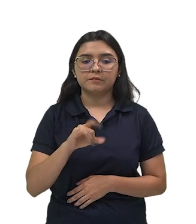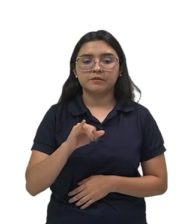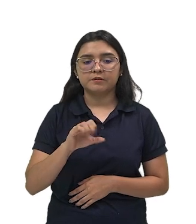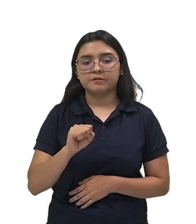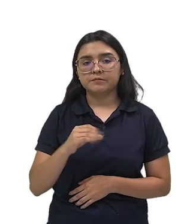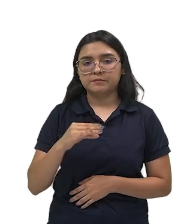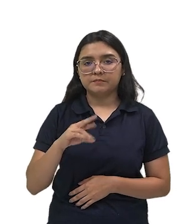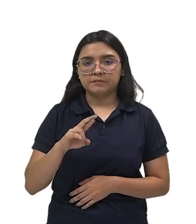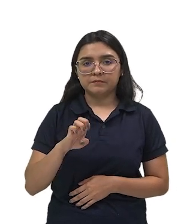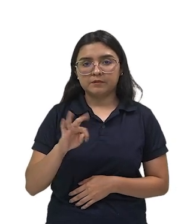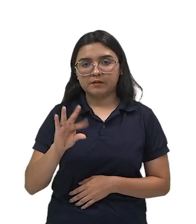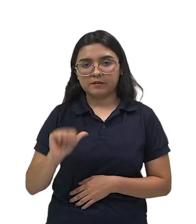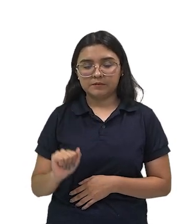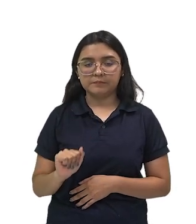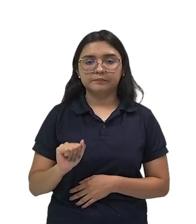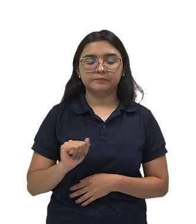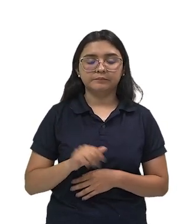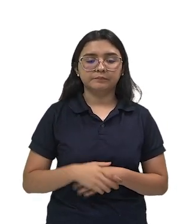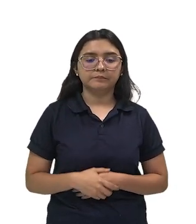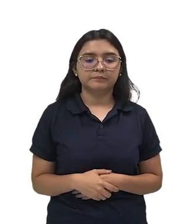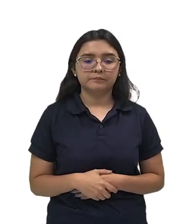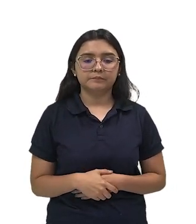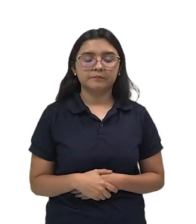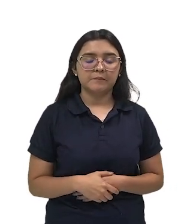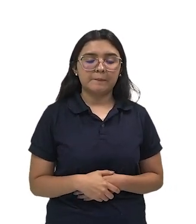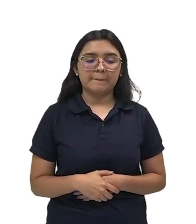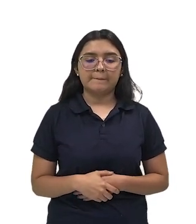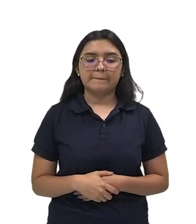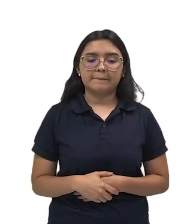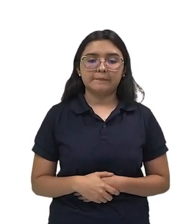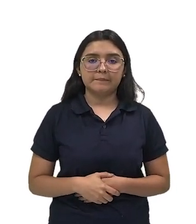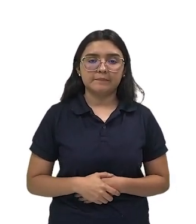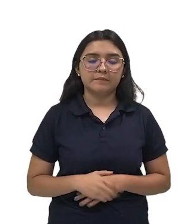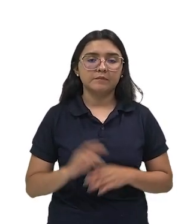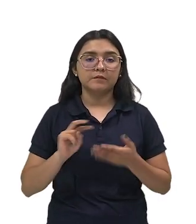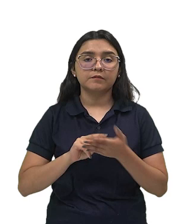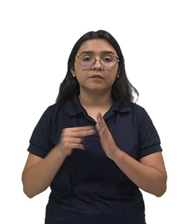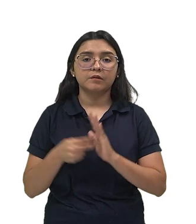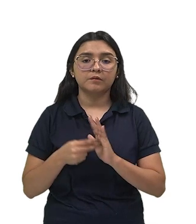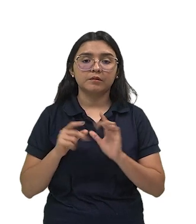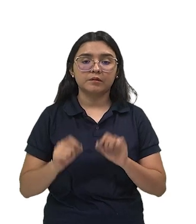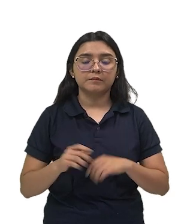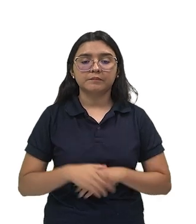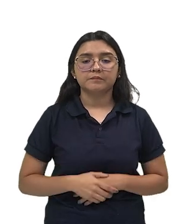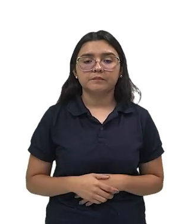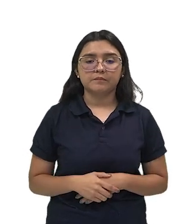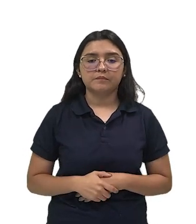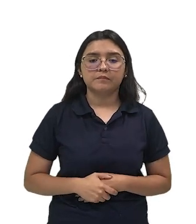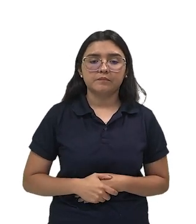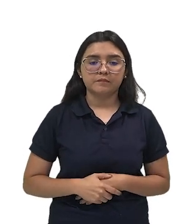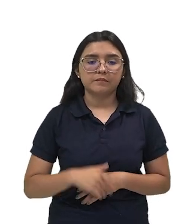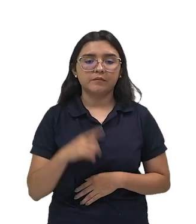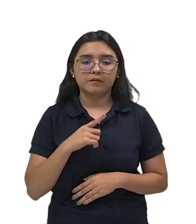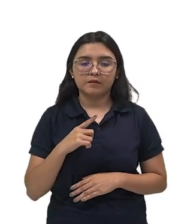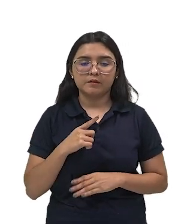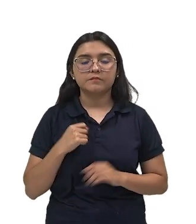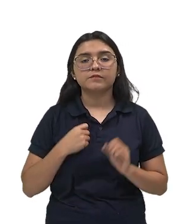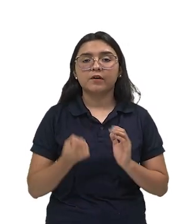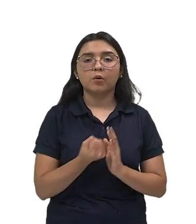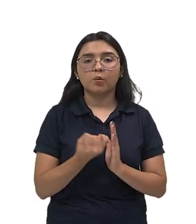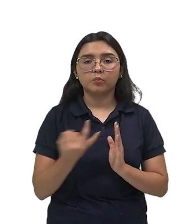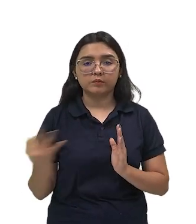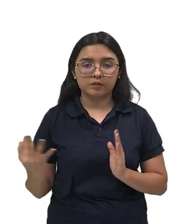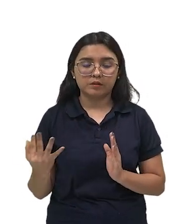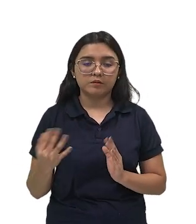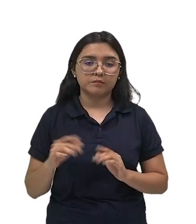discreta. Então, o discreto é quando você exatamente conta, ou seja, é finito. Então,